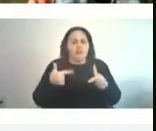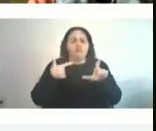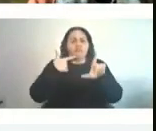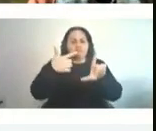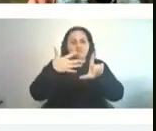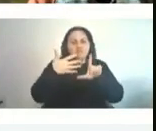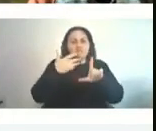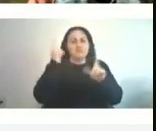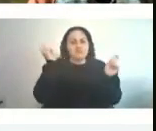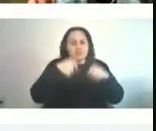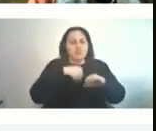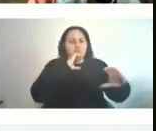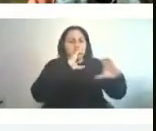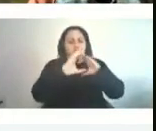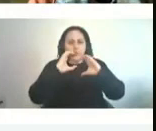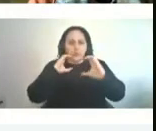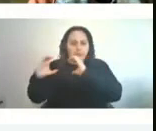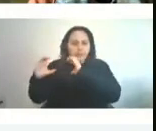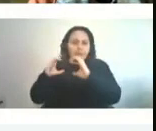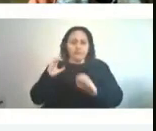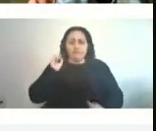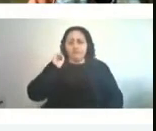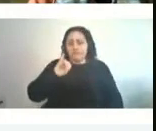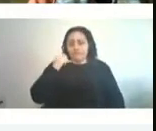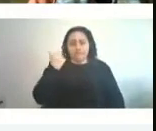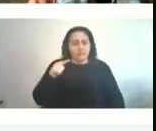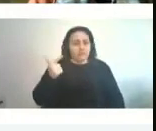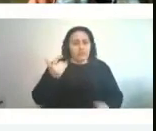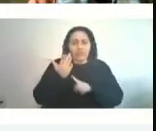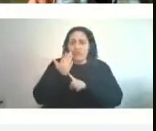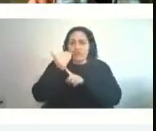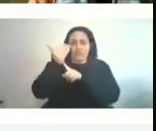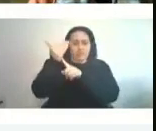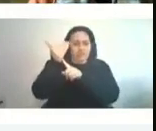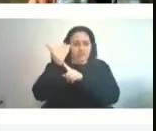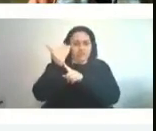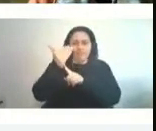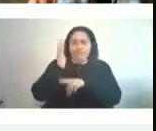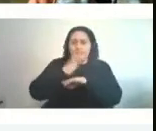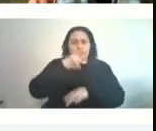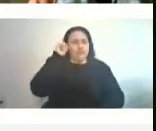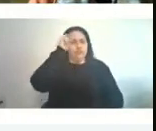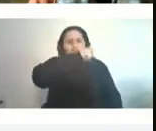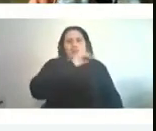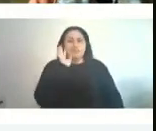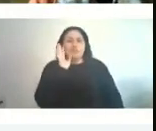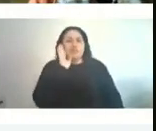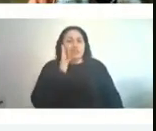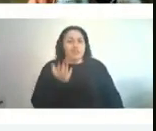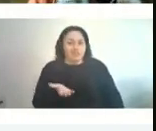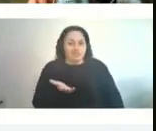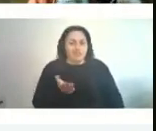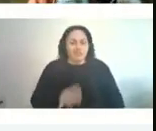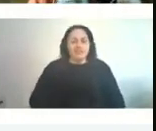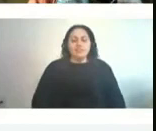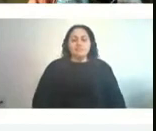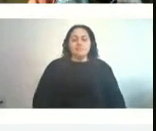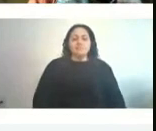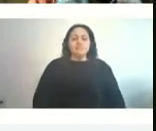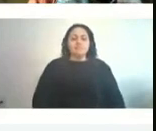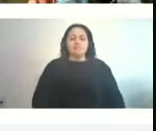nos comunicar, né? Se não fosse ela, eu acho que teria sido muito mais difícil, né? Acho